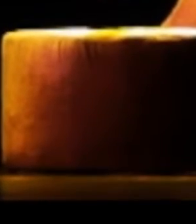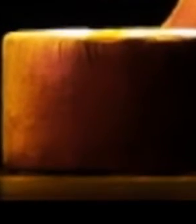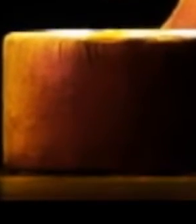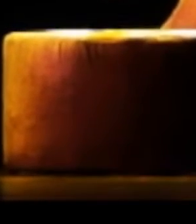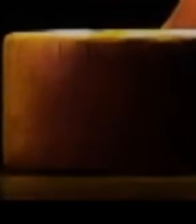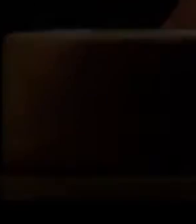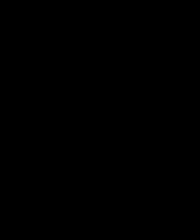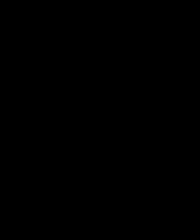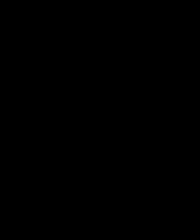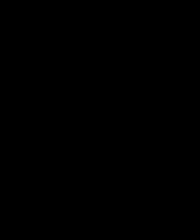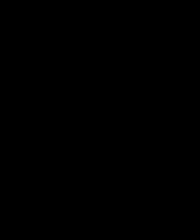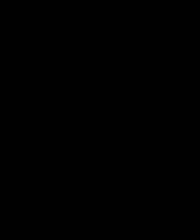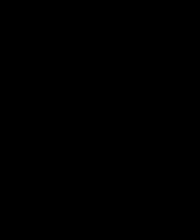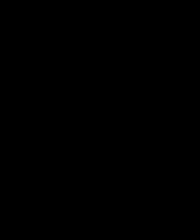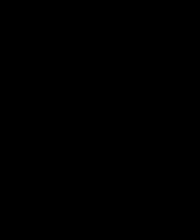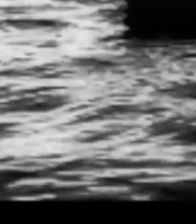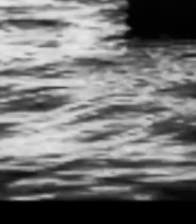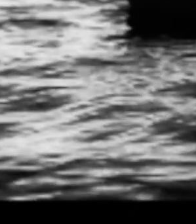E aí